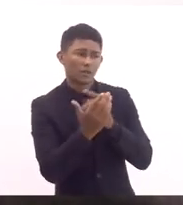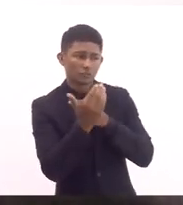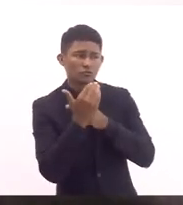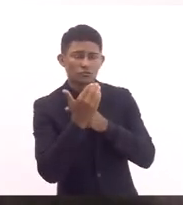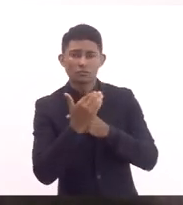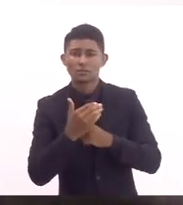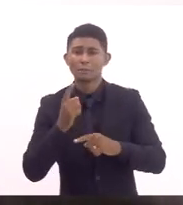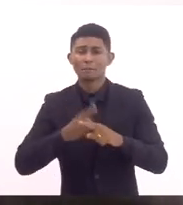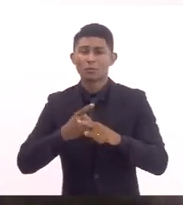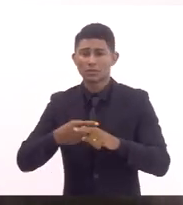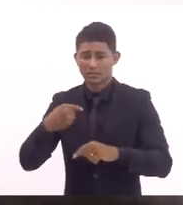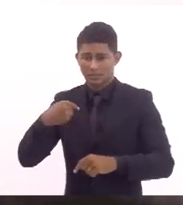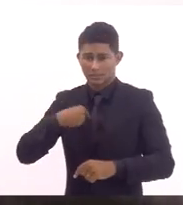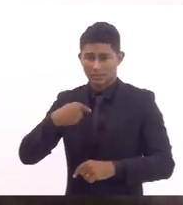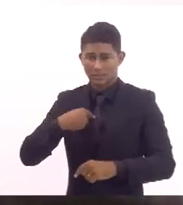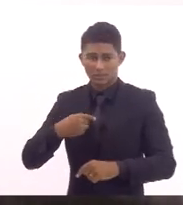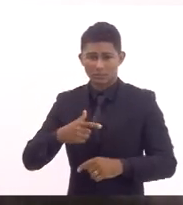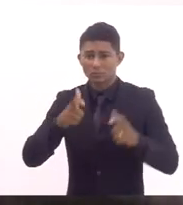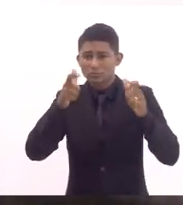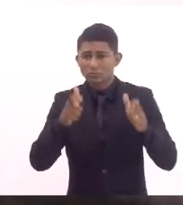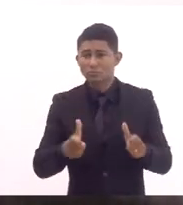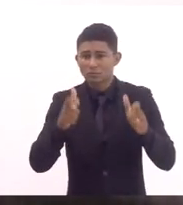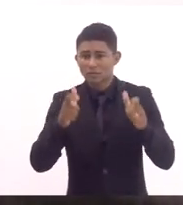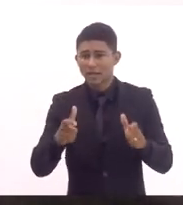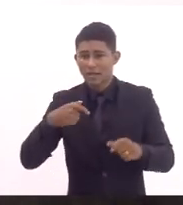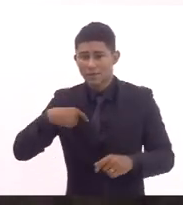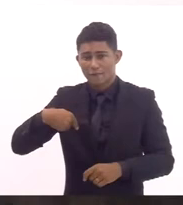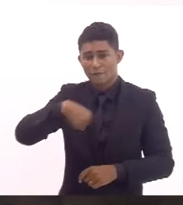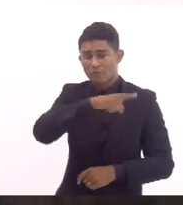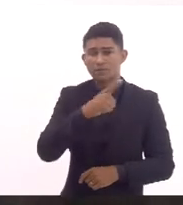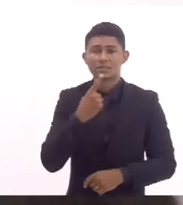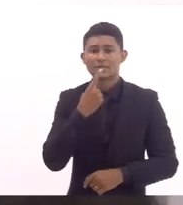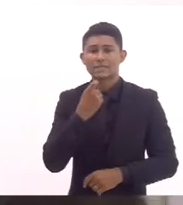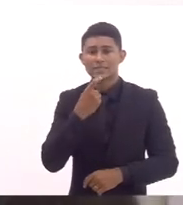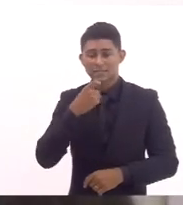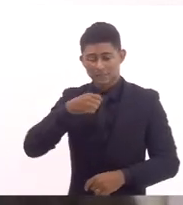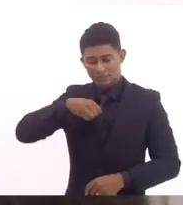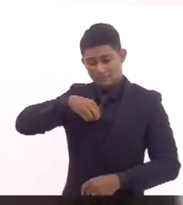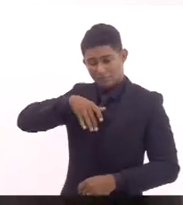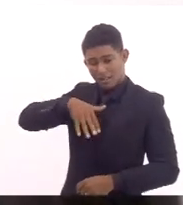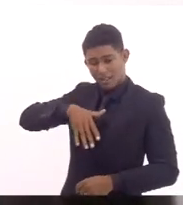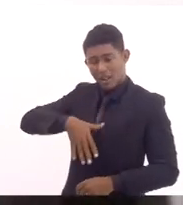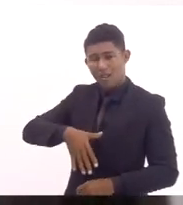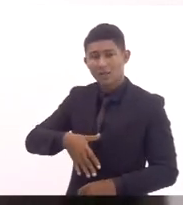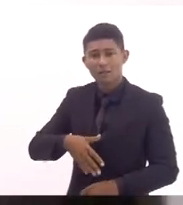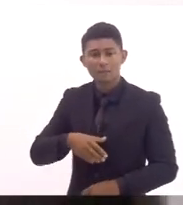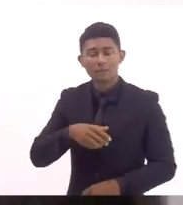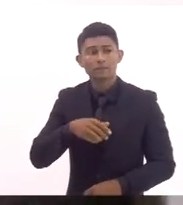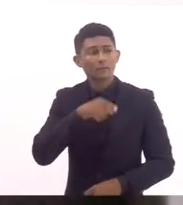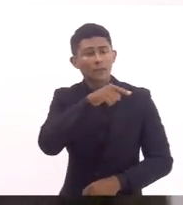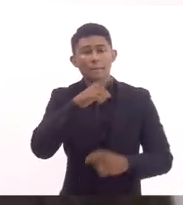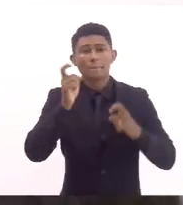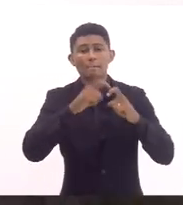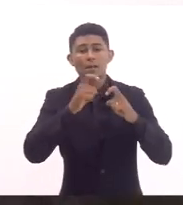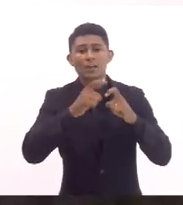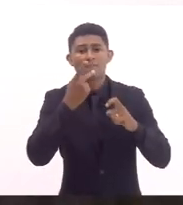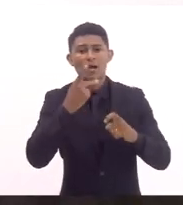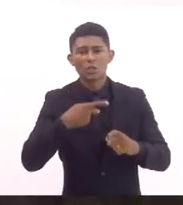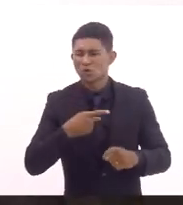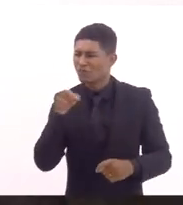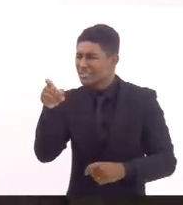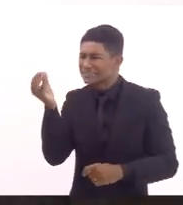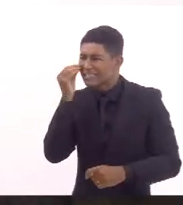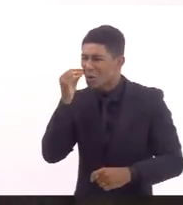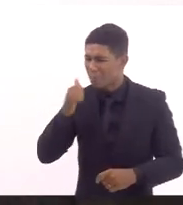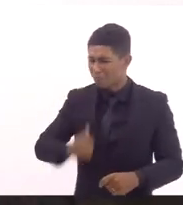porque dá onde eu sou quando eu tive lá eu tive com uma hemorragia eu tava comendo magia e ela falou que ela A médica falou que você fez um